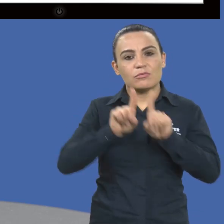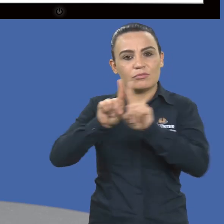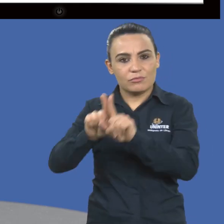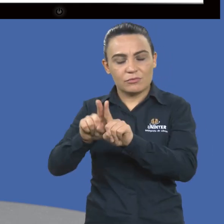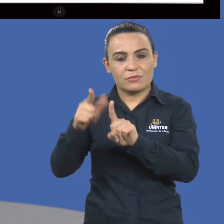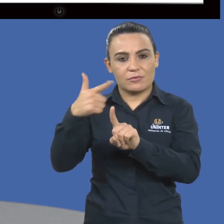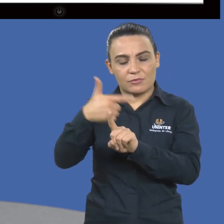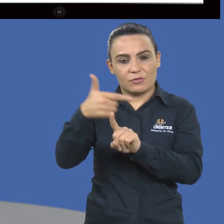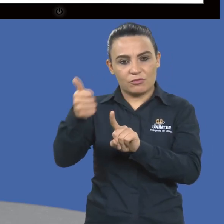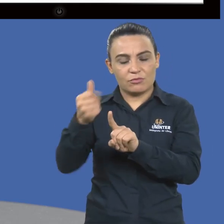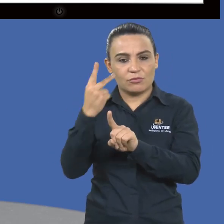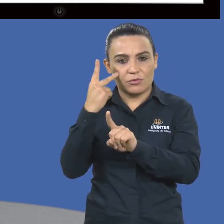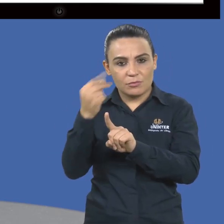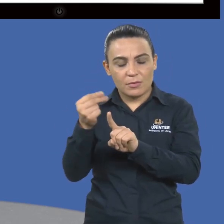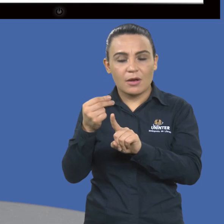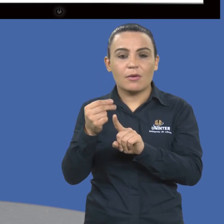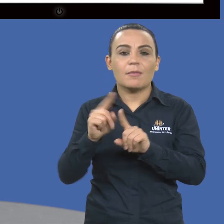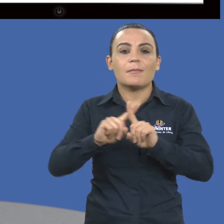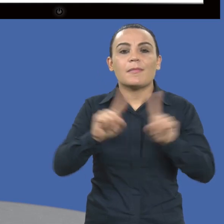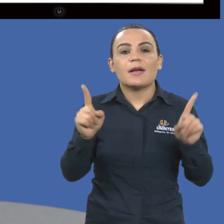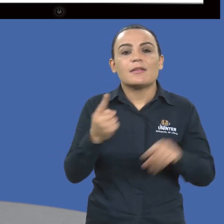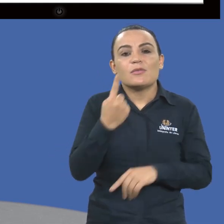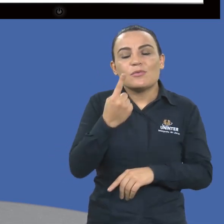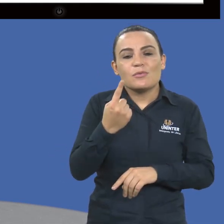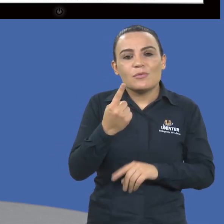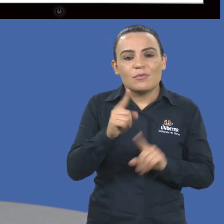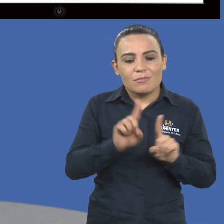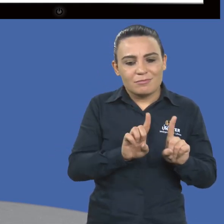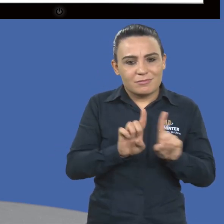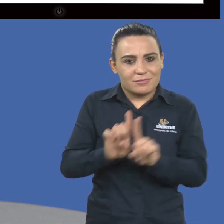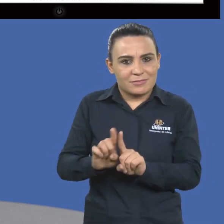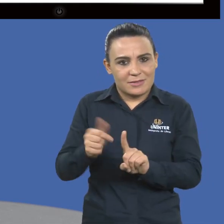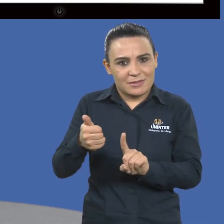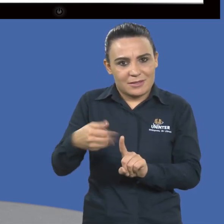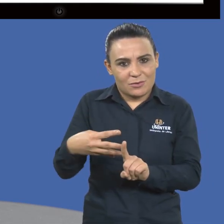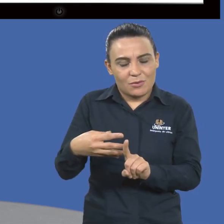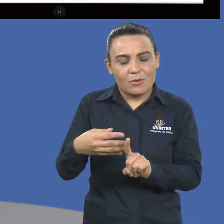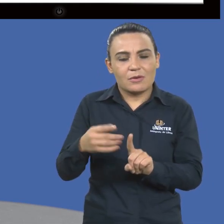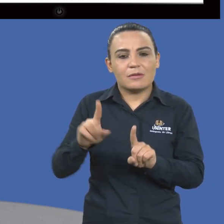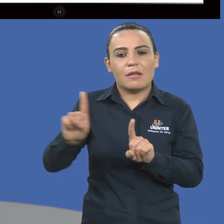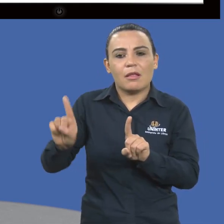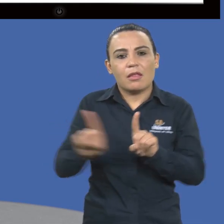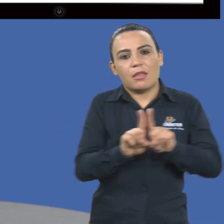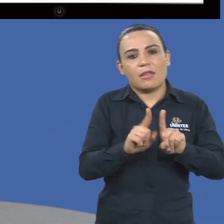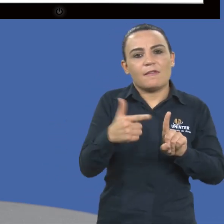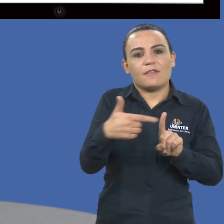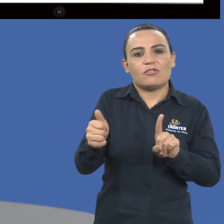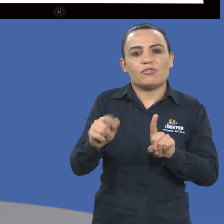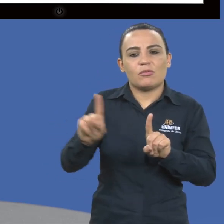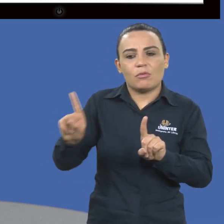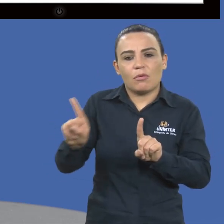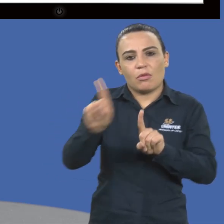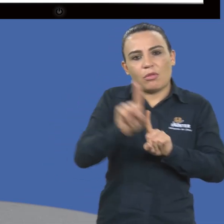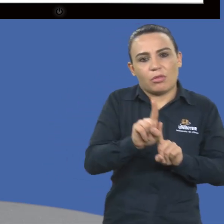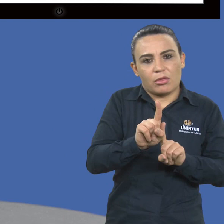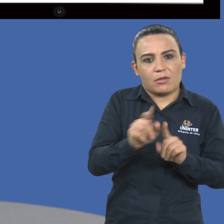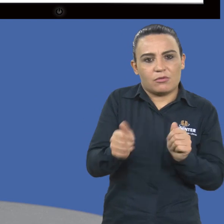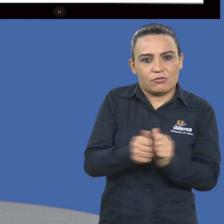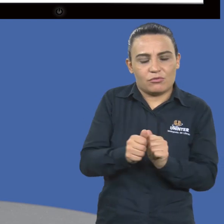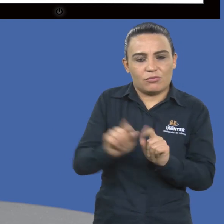14 normal, um cromossomo 21 normal, mas tem um 14 que tem um 21